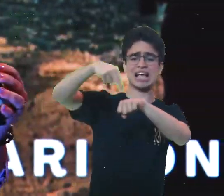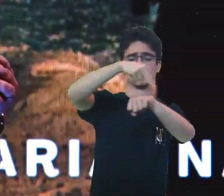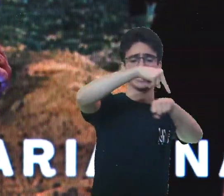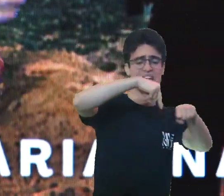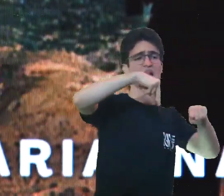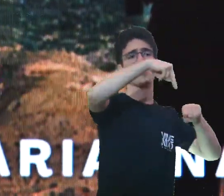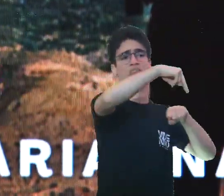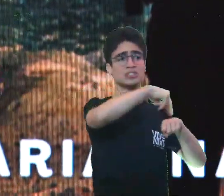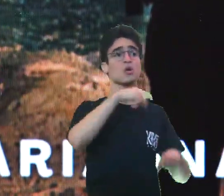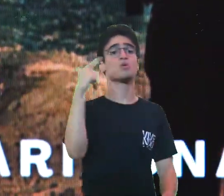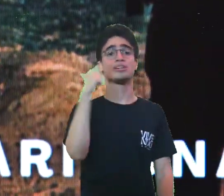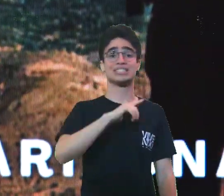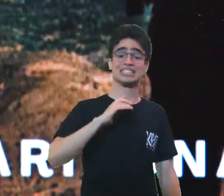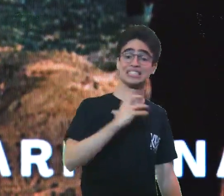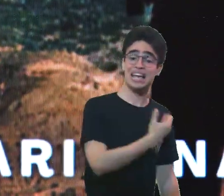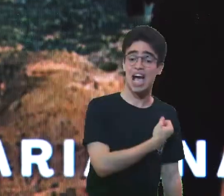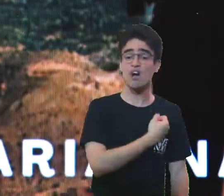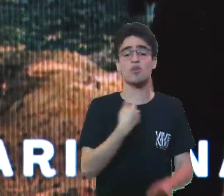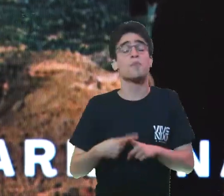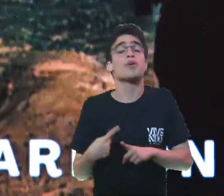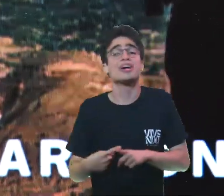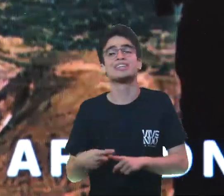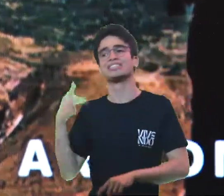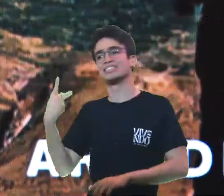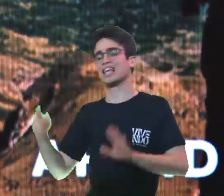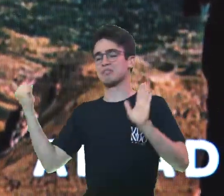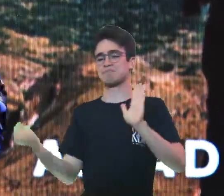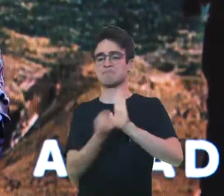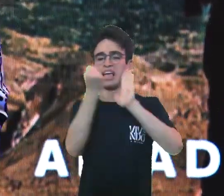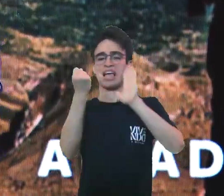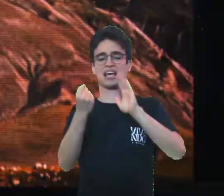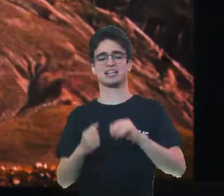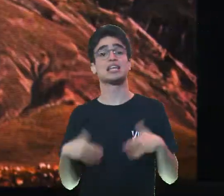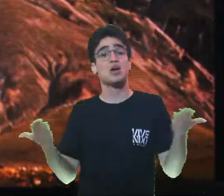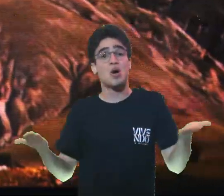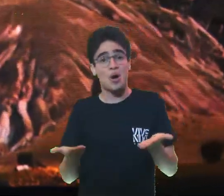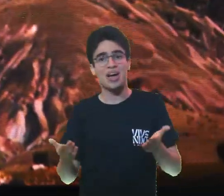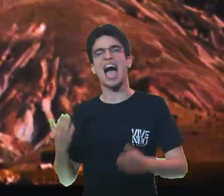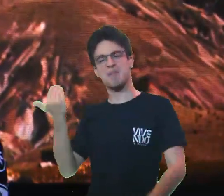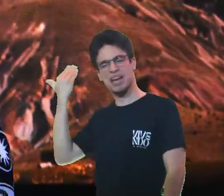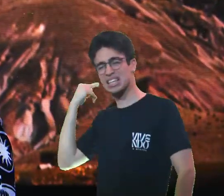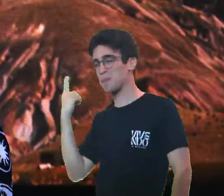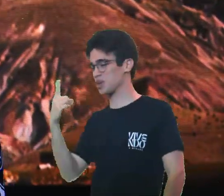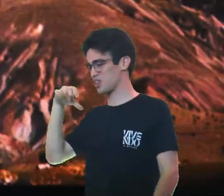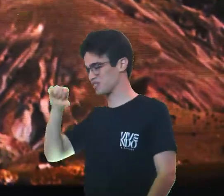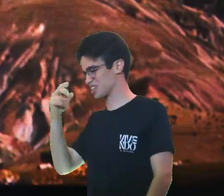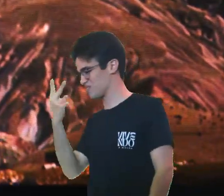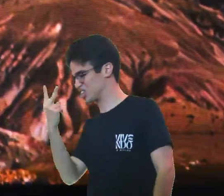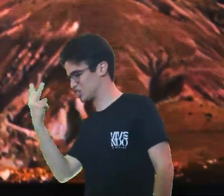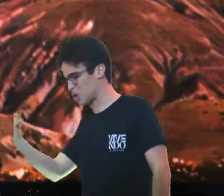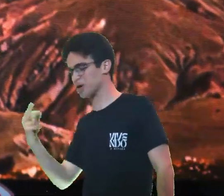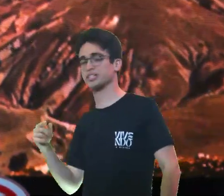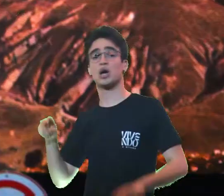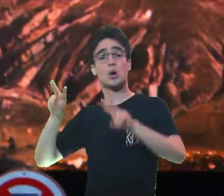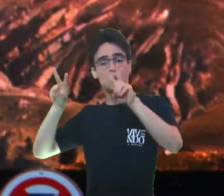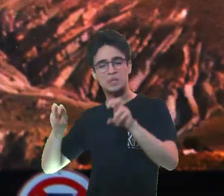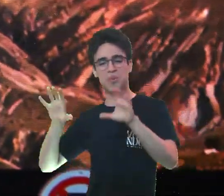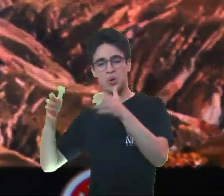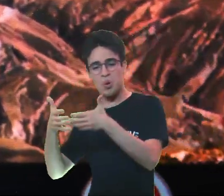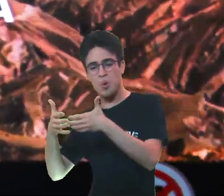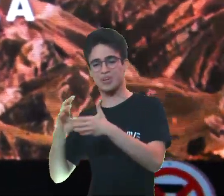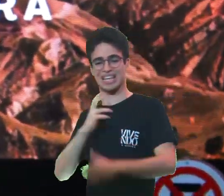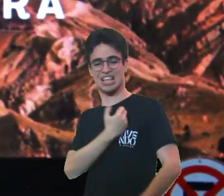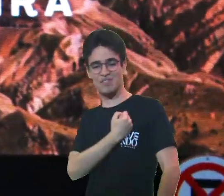foram tocadas pelo legado dele. Até hoje, gente, em 1922, o Exército da Salvação